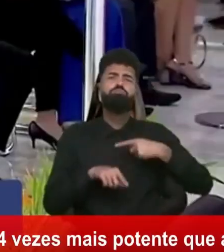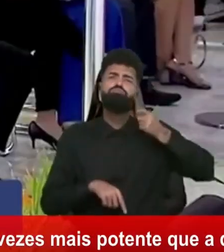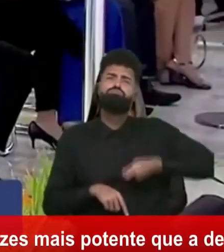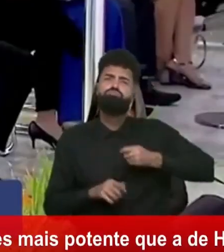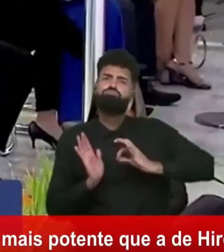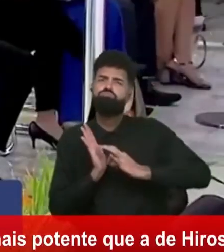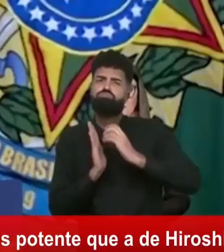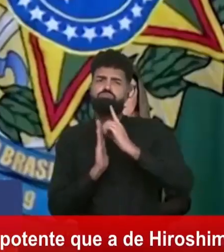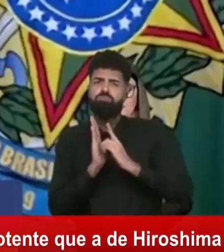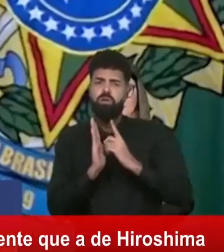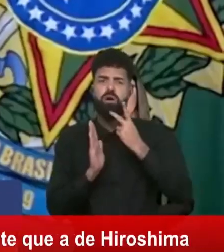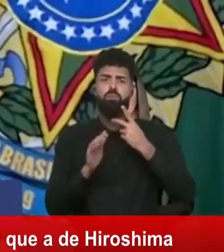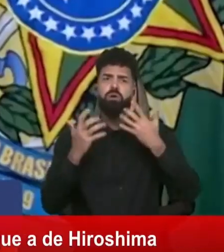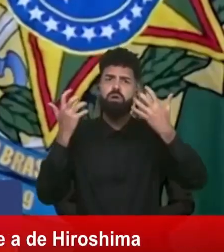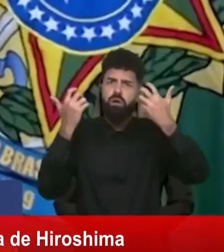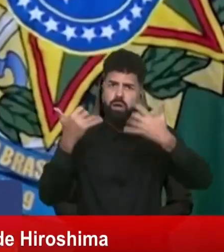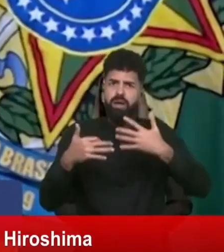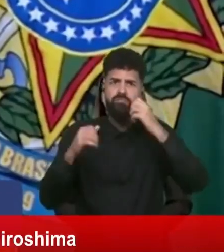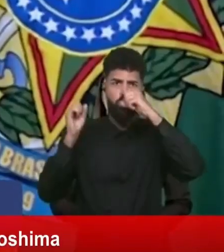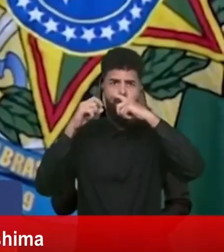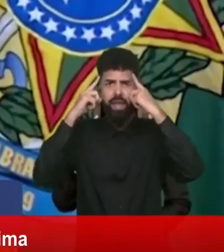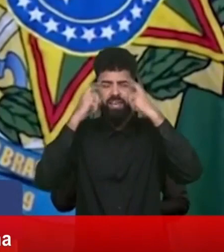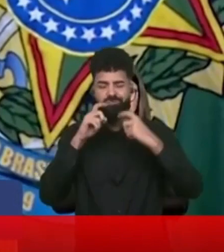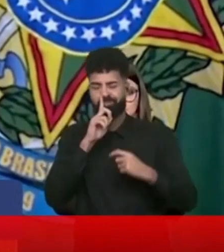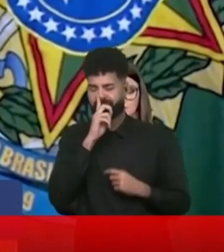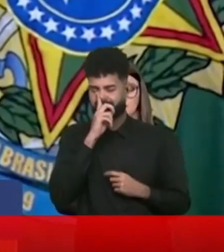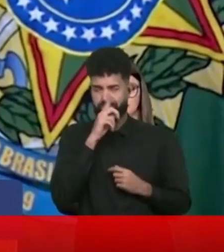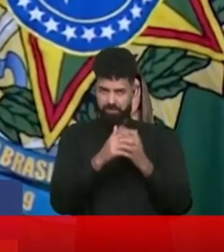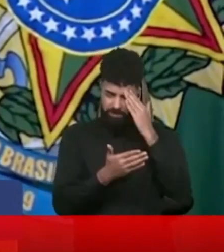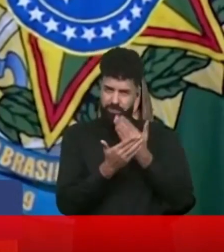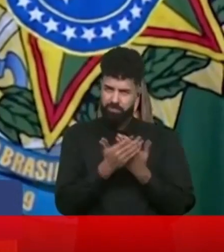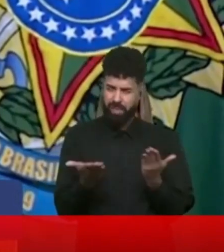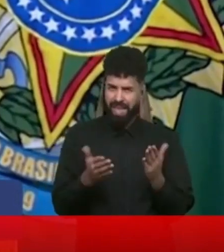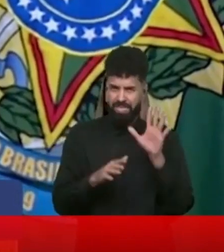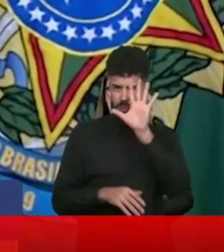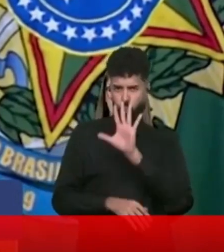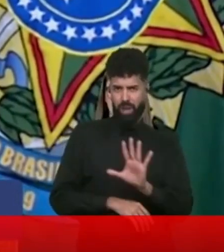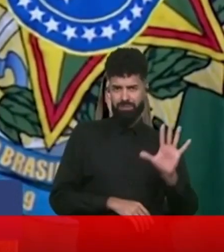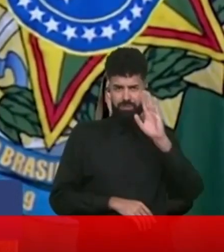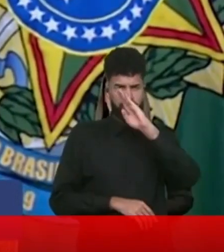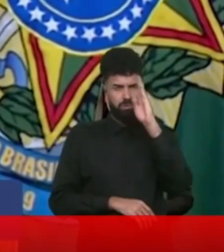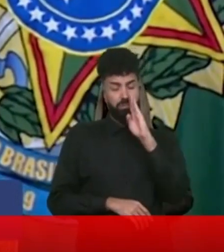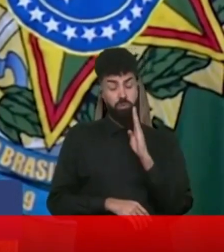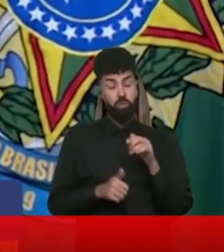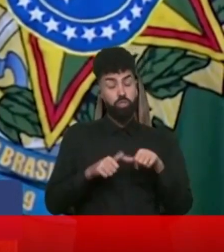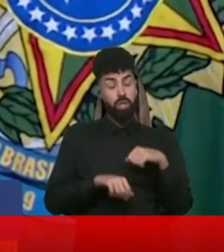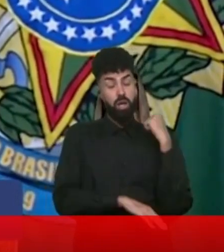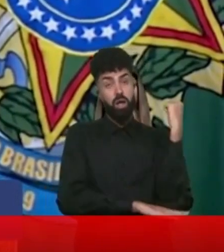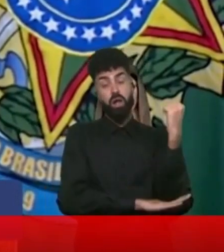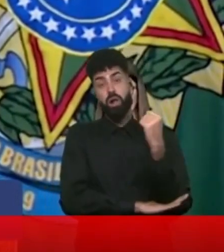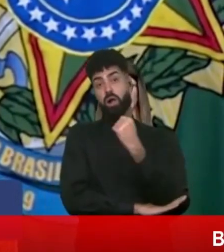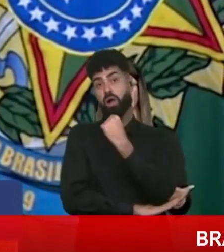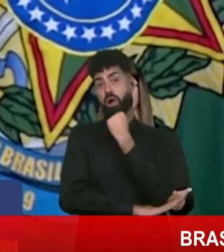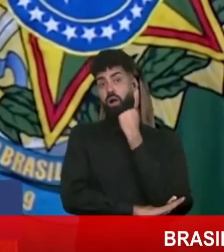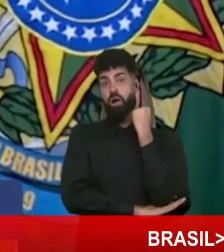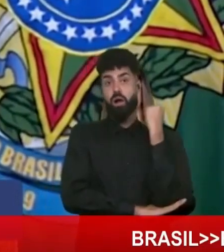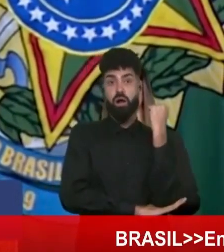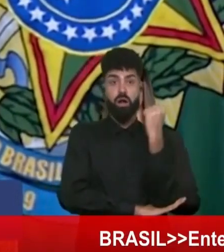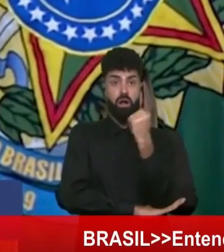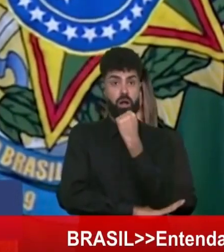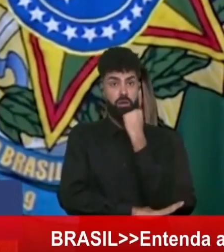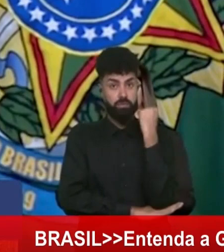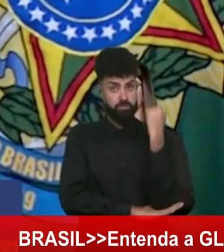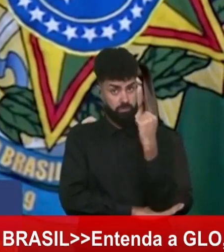para a operação. O dado concreto é que a situação chegou a uma situação